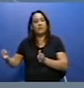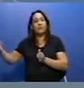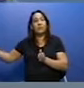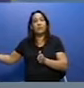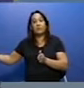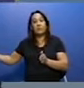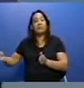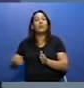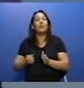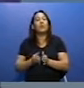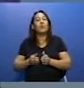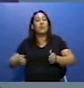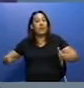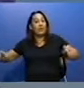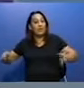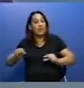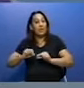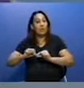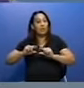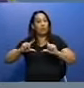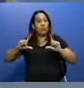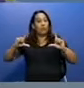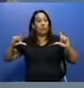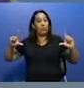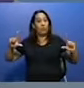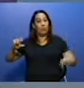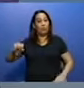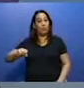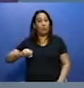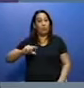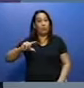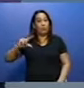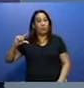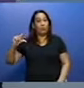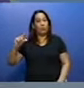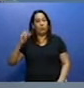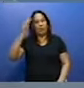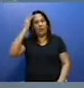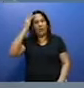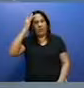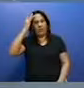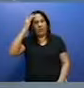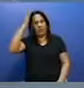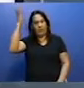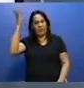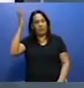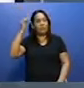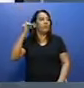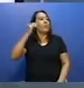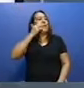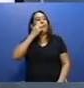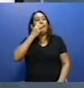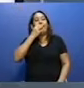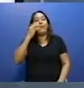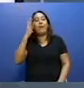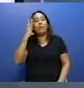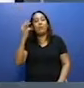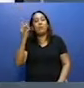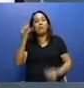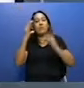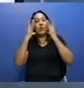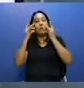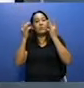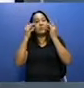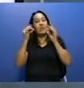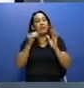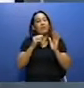de sequência crescente. E essa aqui é bem facinha para começar. Olha só. Observe a sequência.